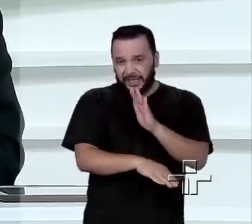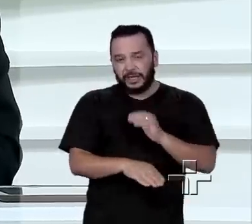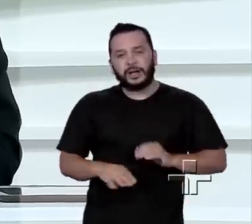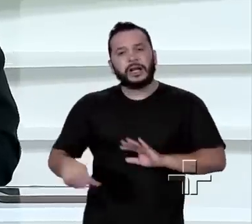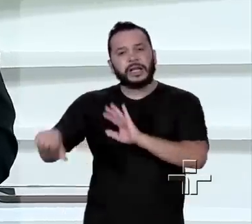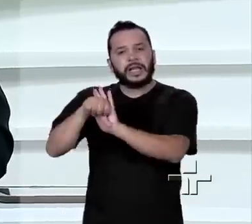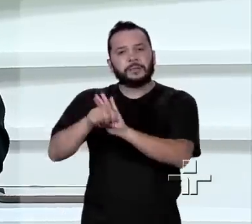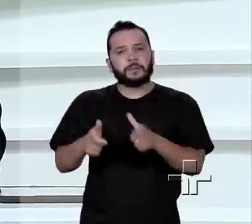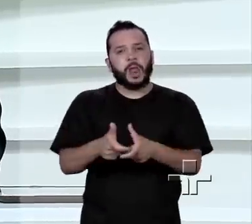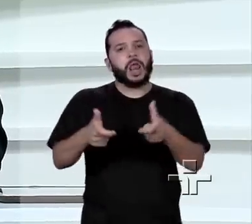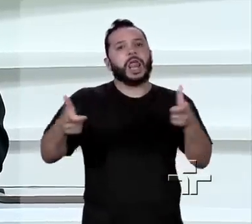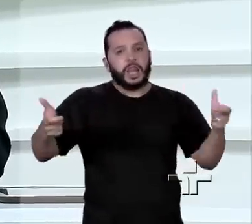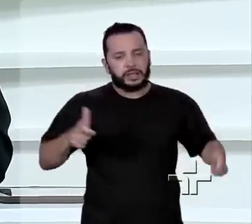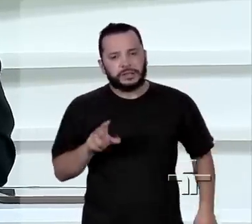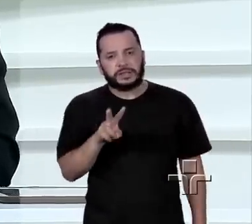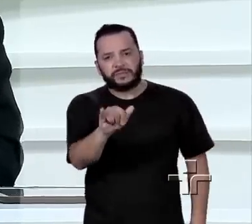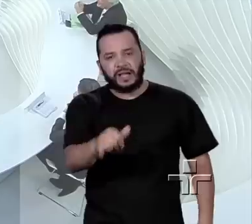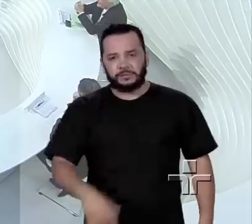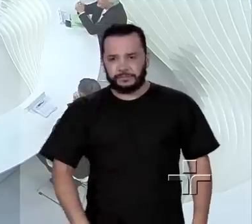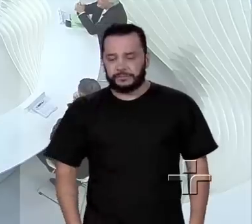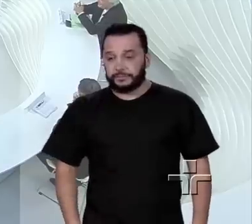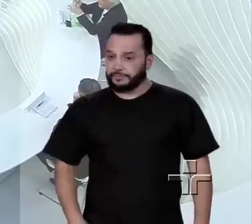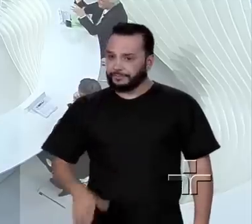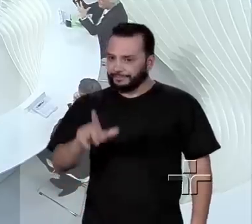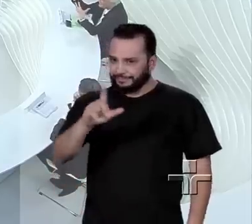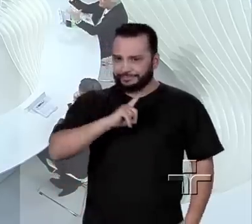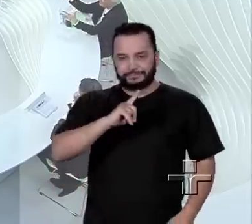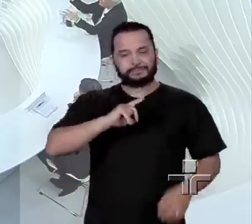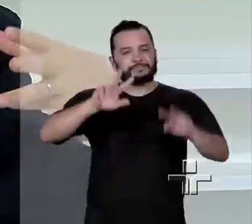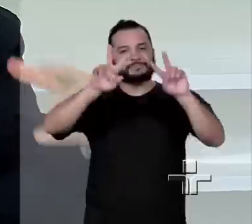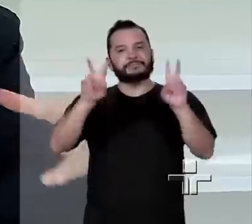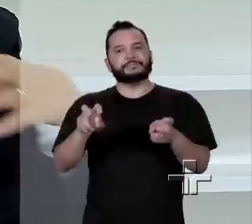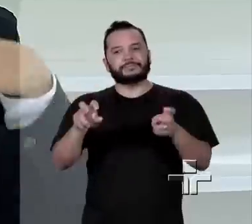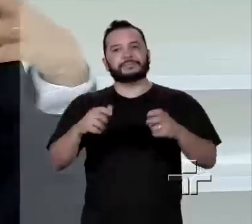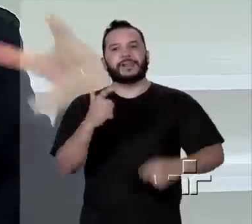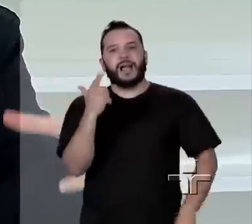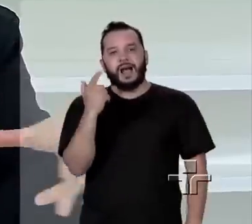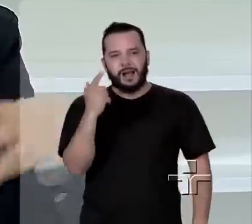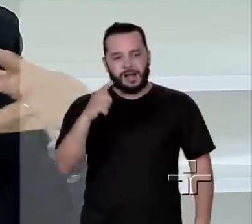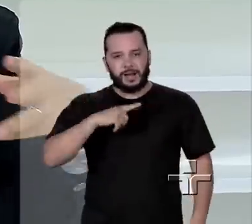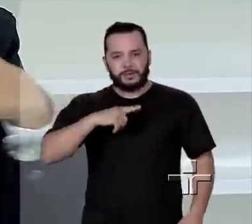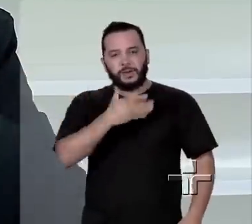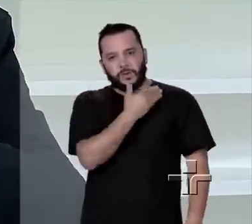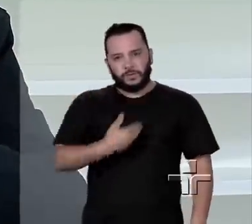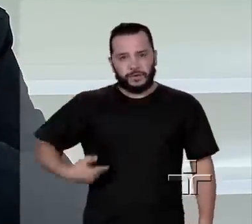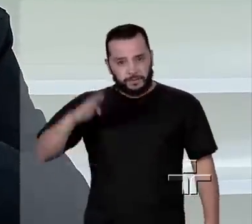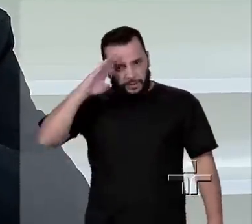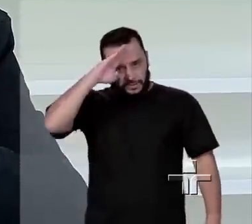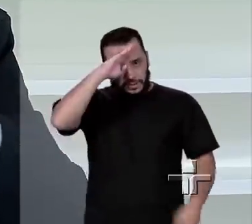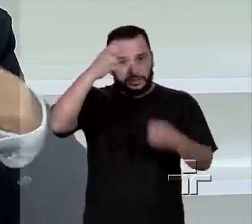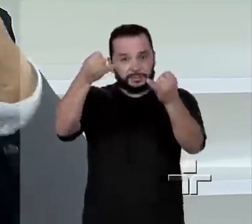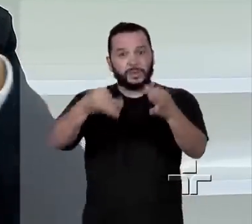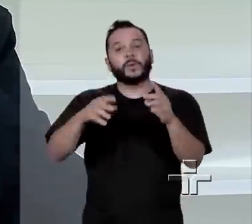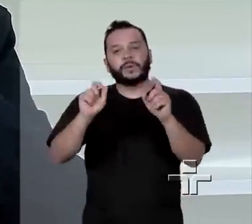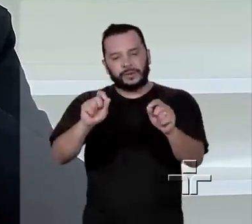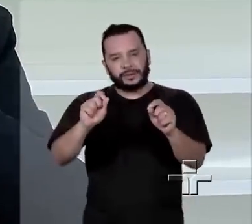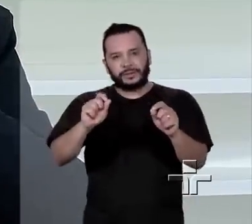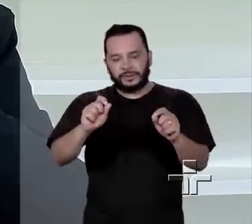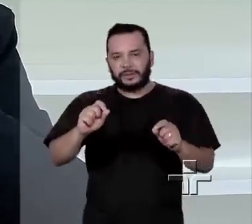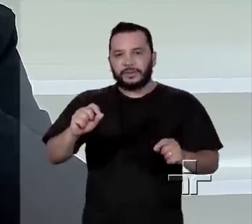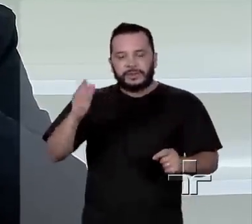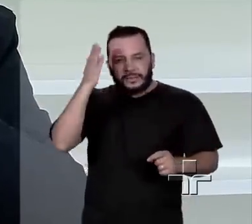tem dentro dessa questão aí das armas, tem uma coisa que o governo Bolsonaro colocou no debate público, também foi a questão do